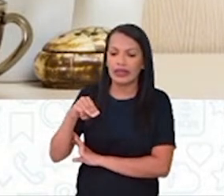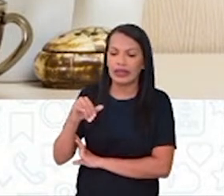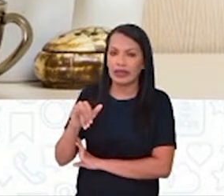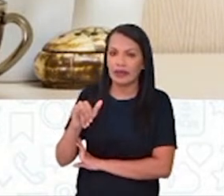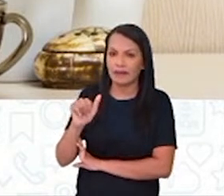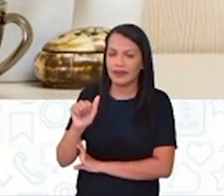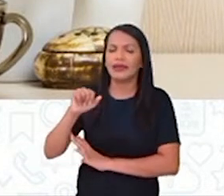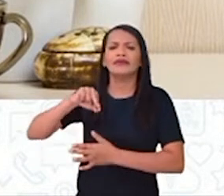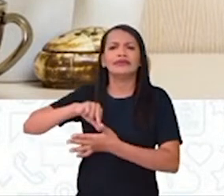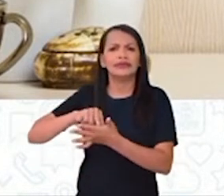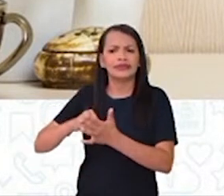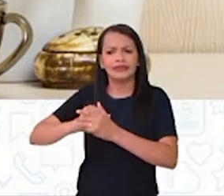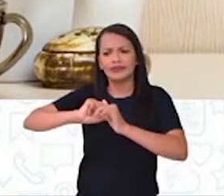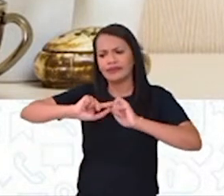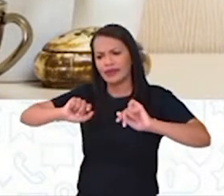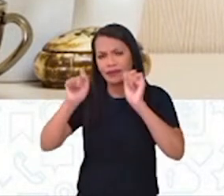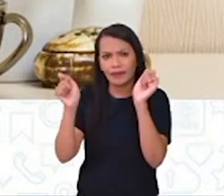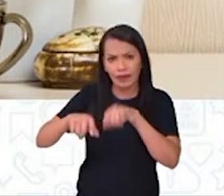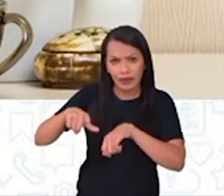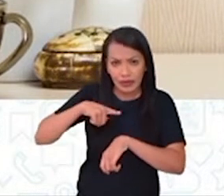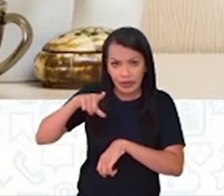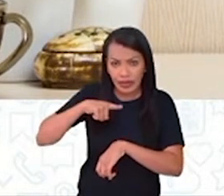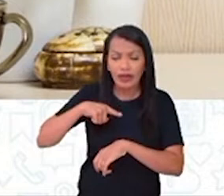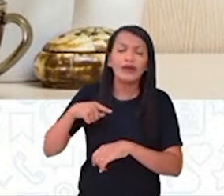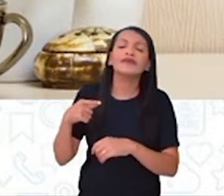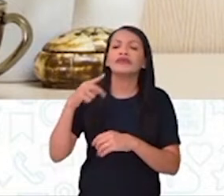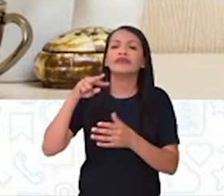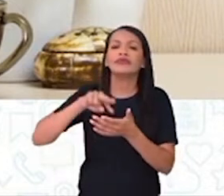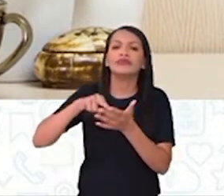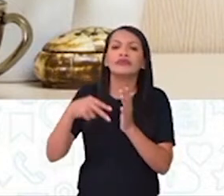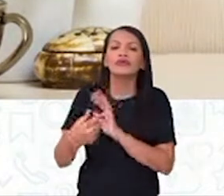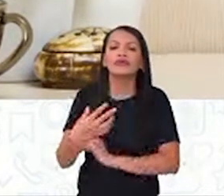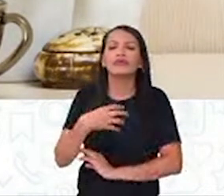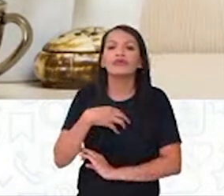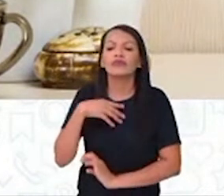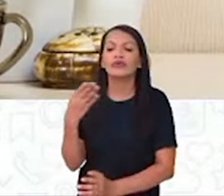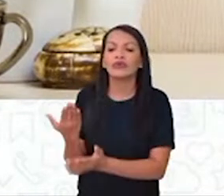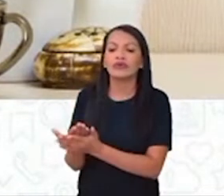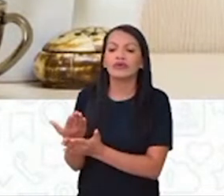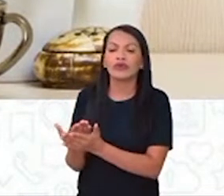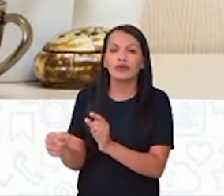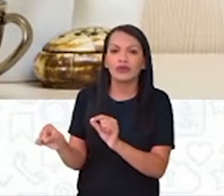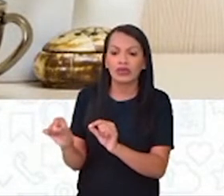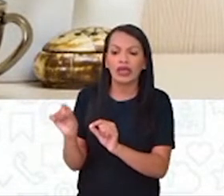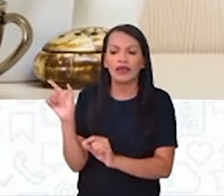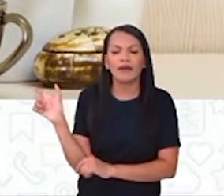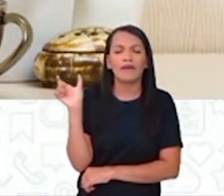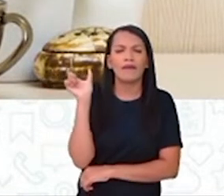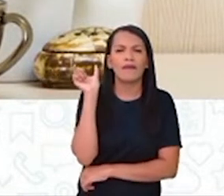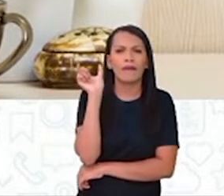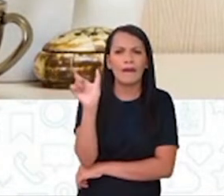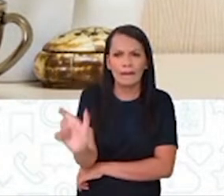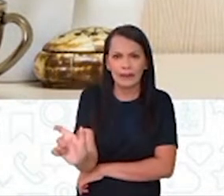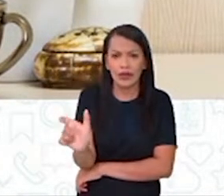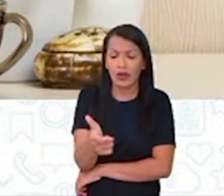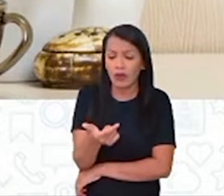ou expressão pode ter. Então, a semântica também fará o estudo da polissemia. A propriedade de uma palavra